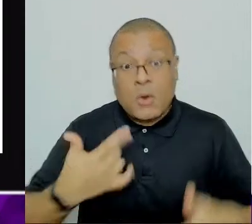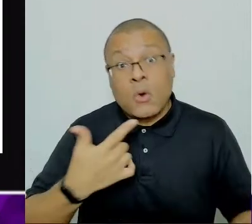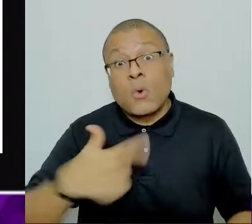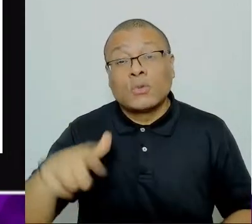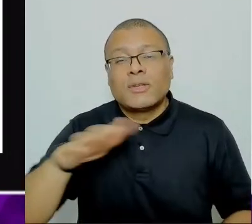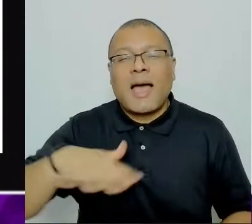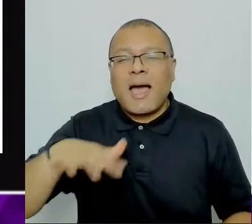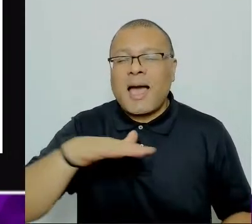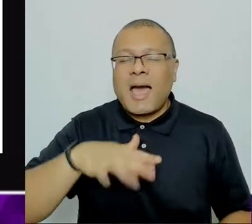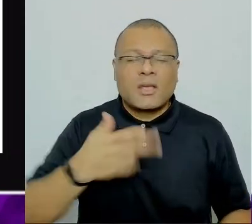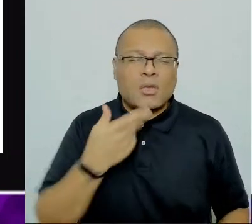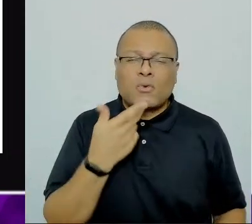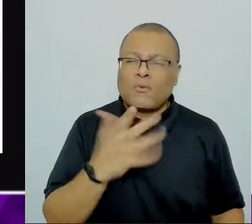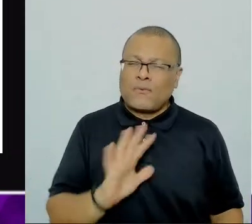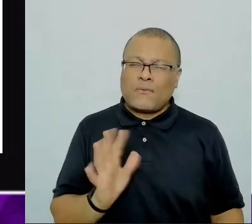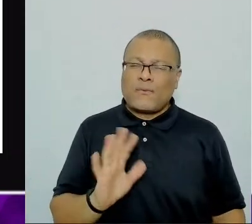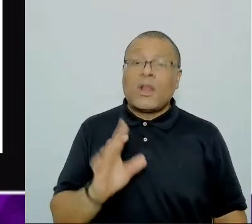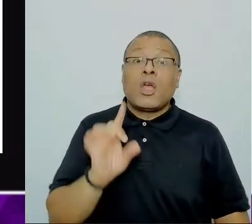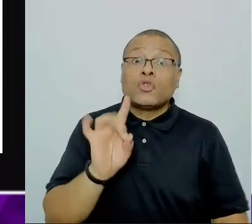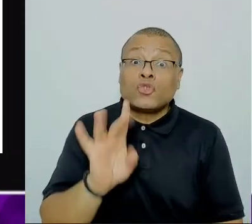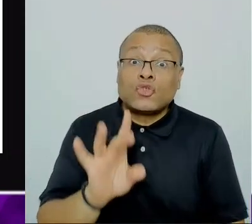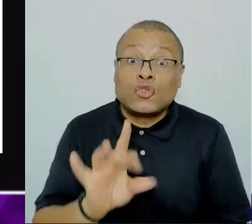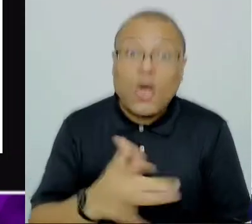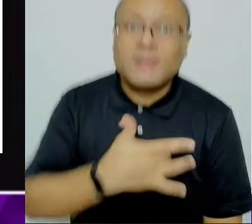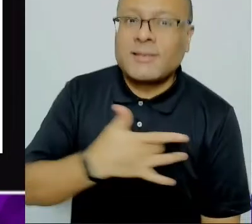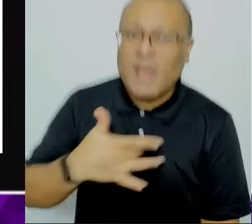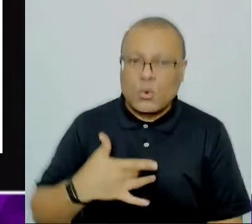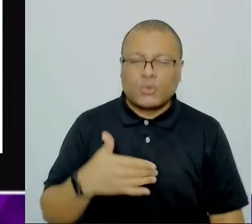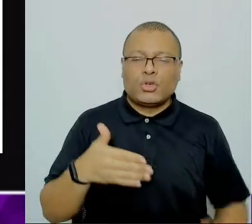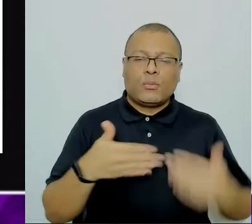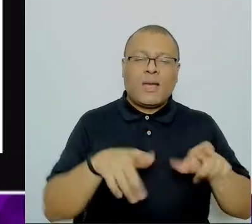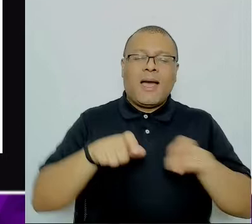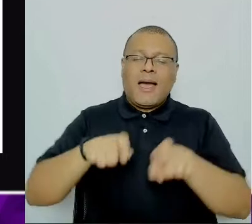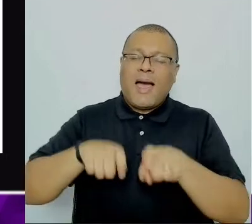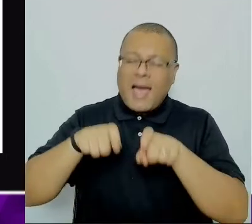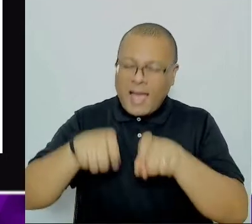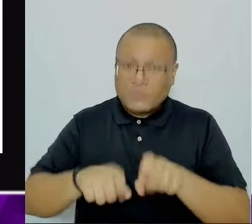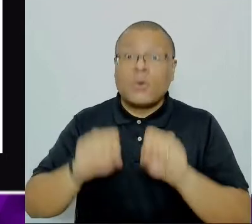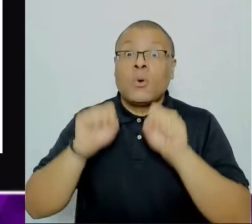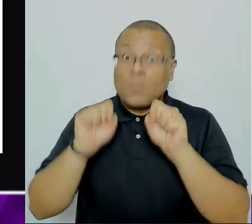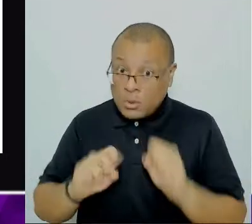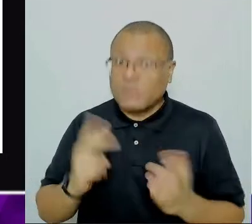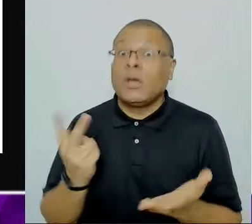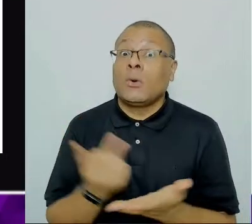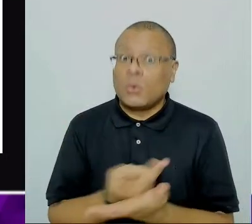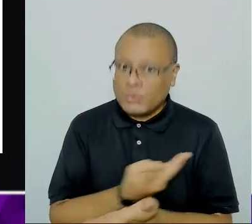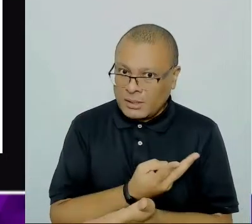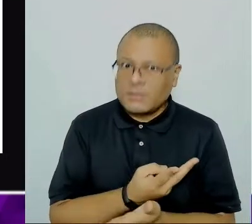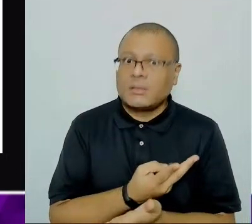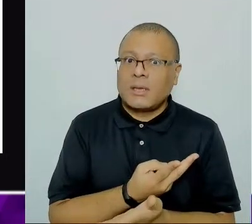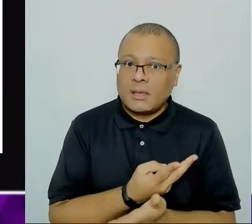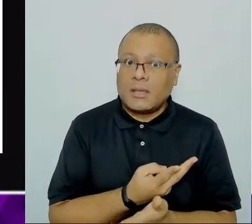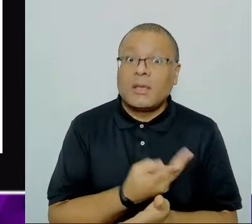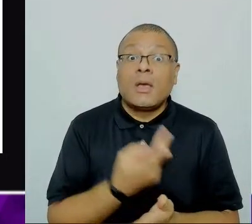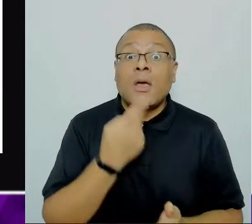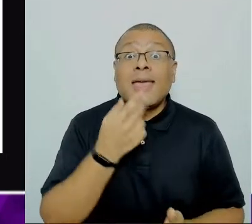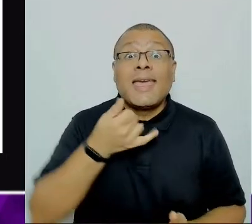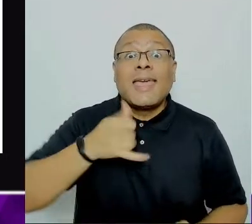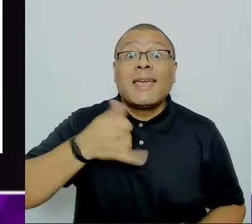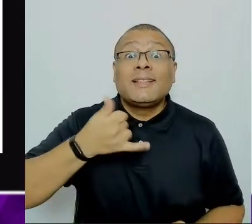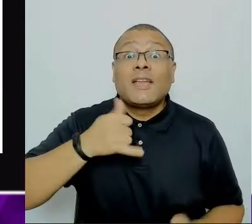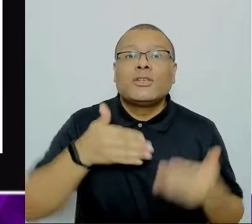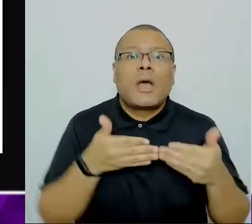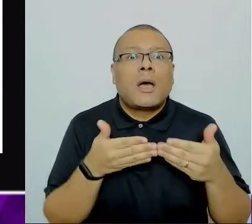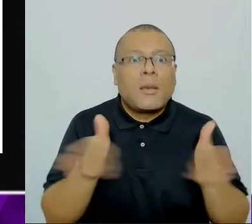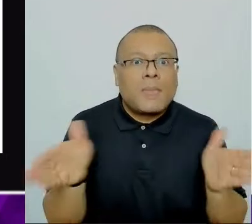que eu nem falei ainda, porque eu falei de Open Health, eu falei Open Agro. Pensa que isso pode acontecer, hein? A gente está falando de Open Energy, o mercado de energia